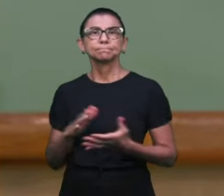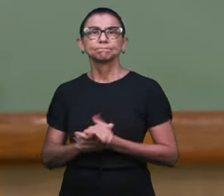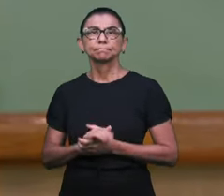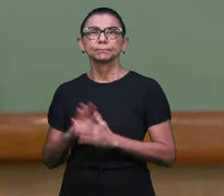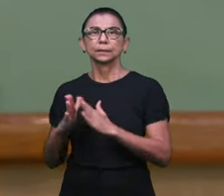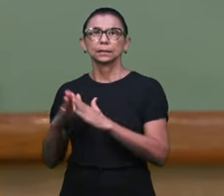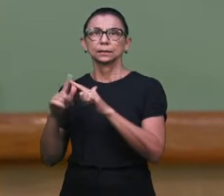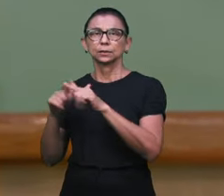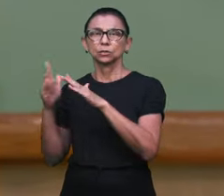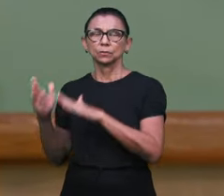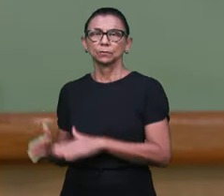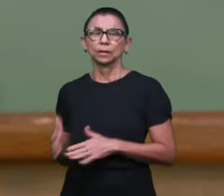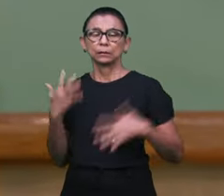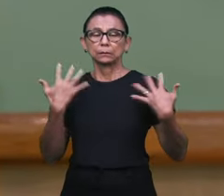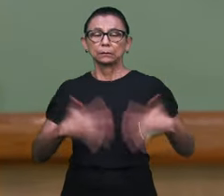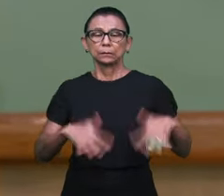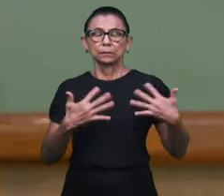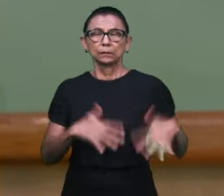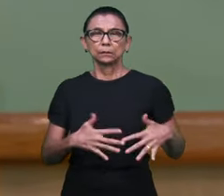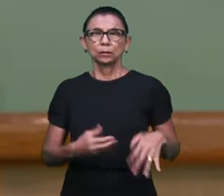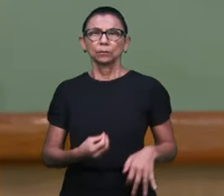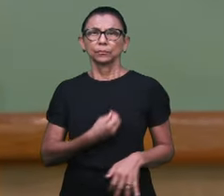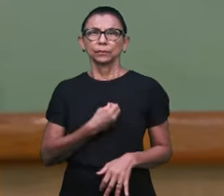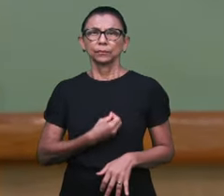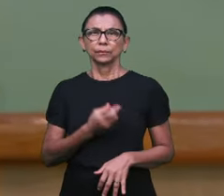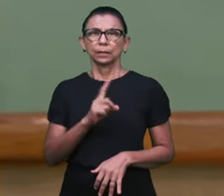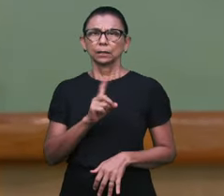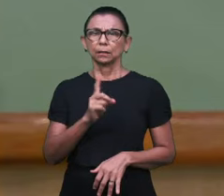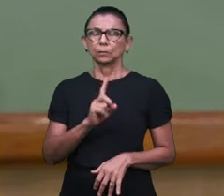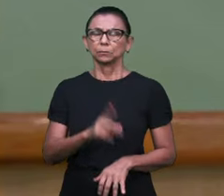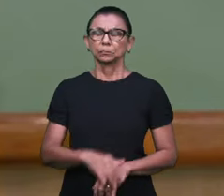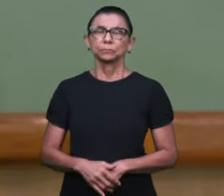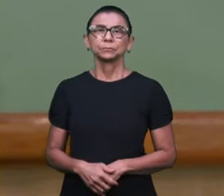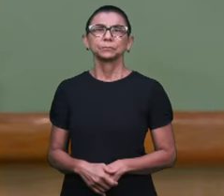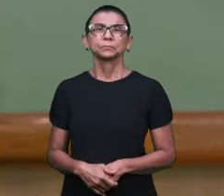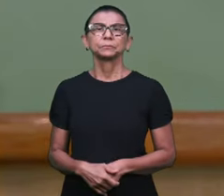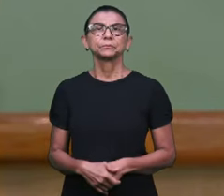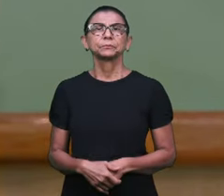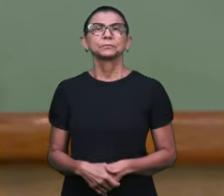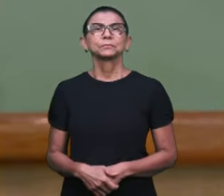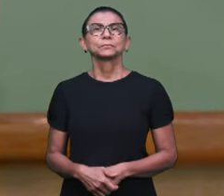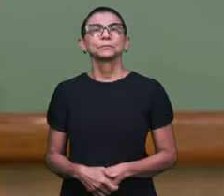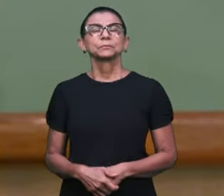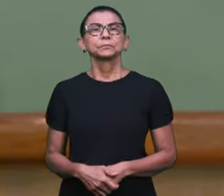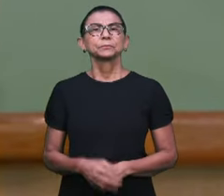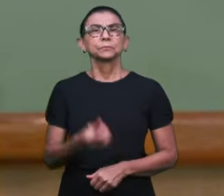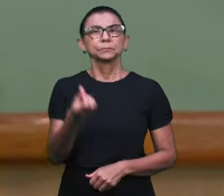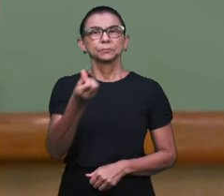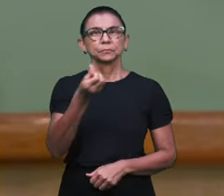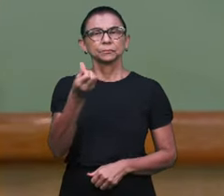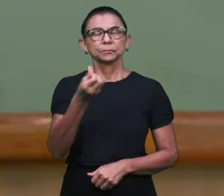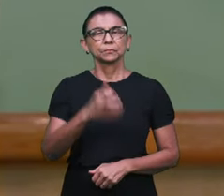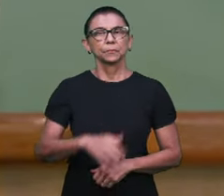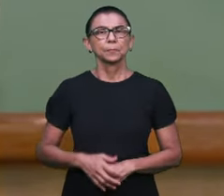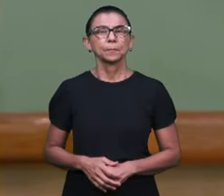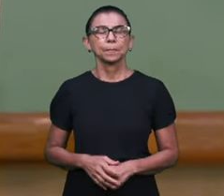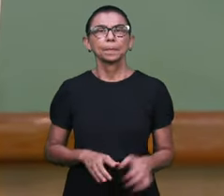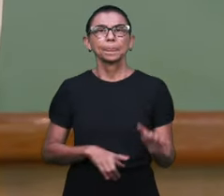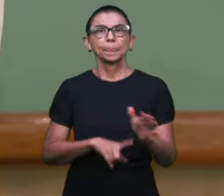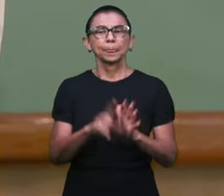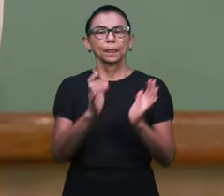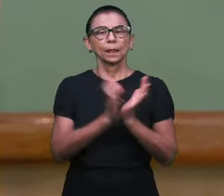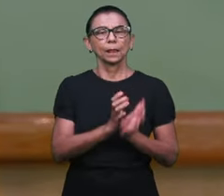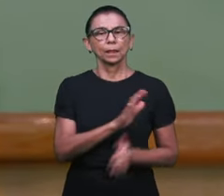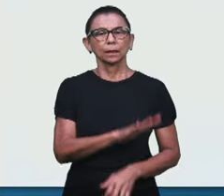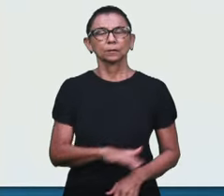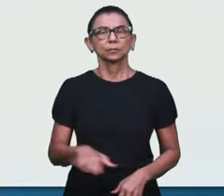da grande tribulação. Muito bem colocado. Vamos agora à nossa sexta pergunta, que é a última. E ela é destinada às nossas crianças